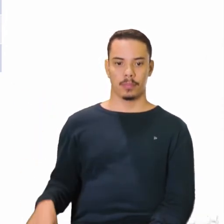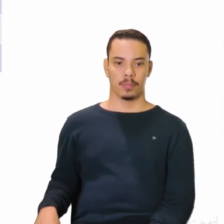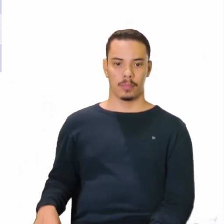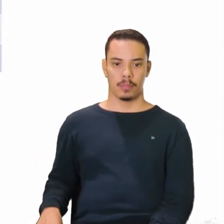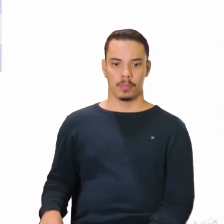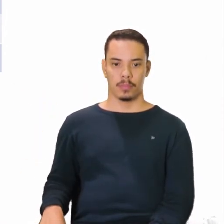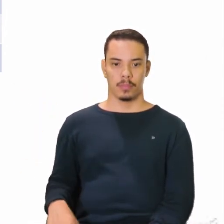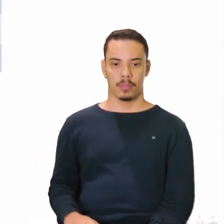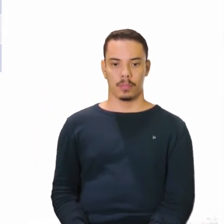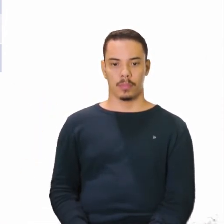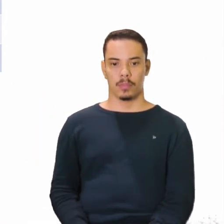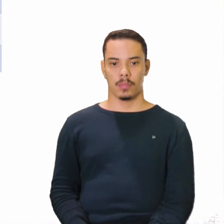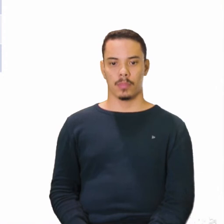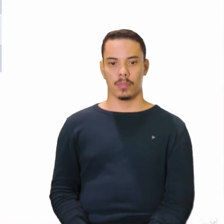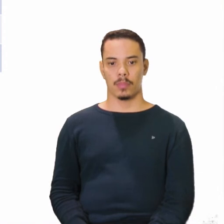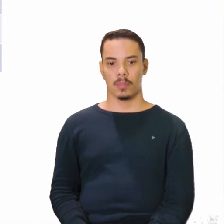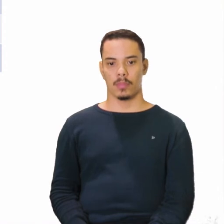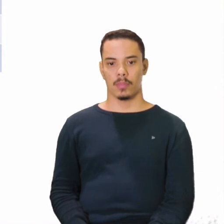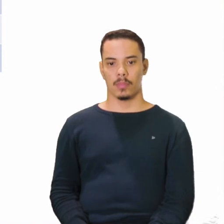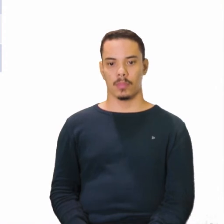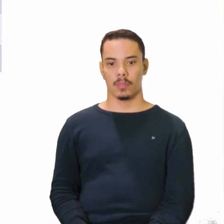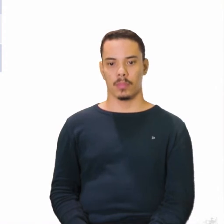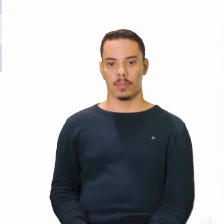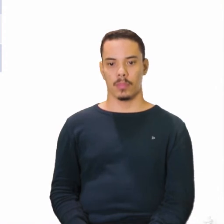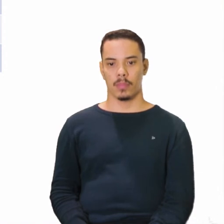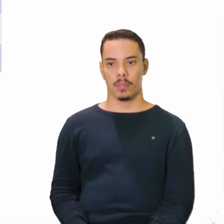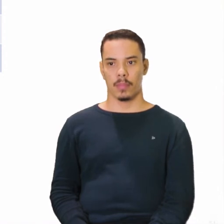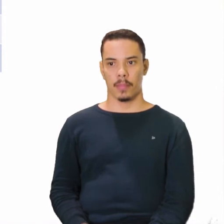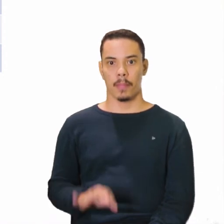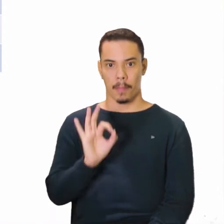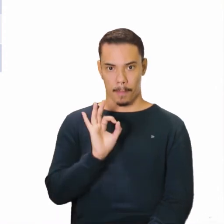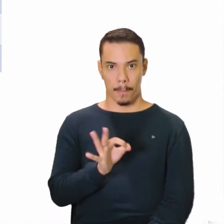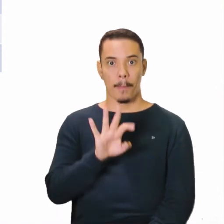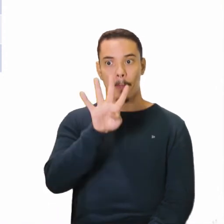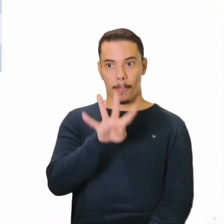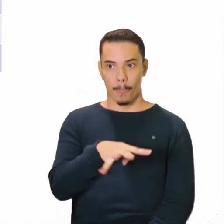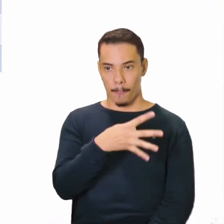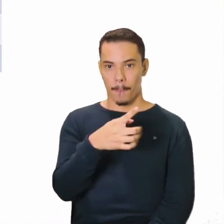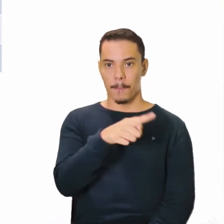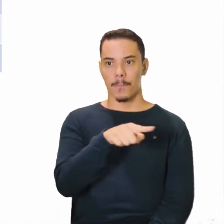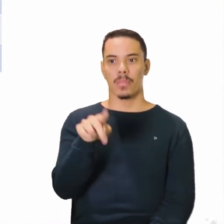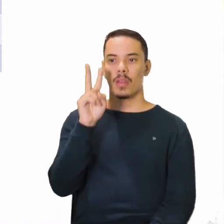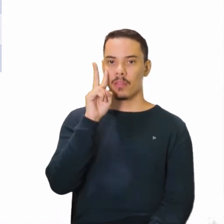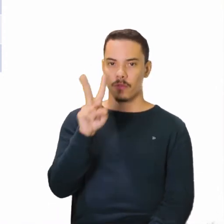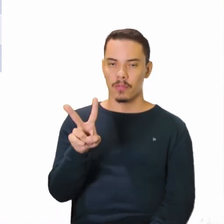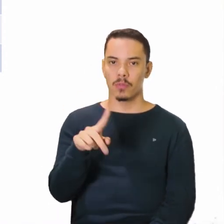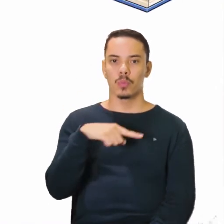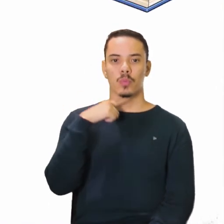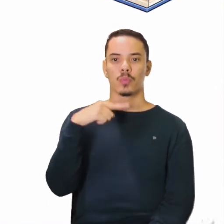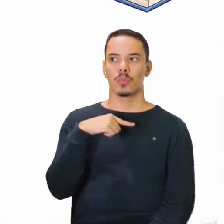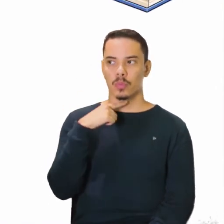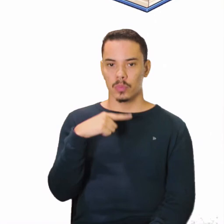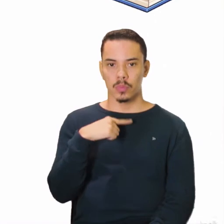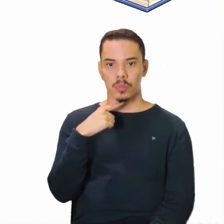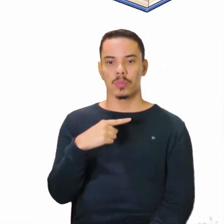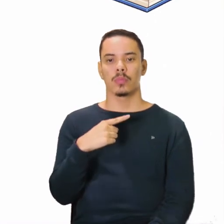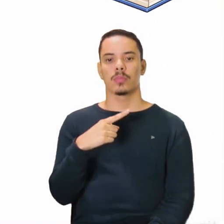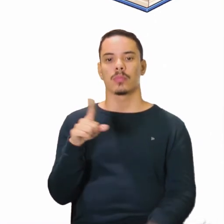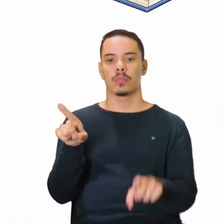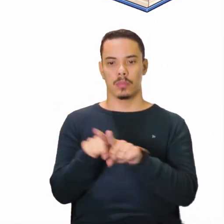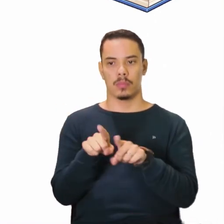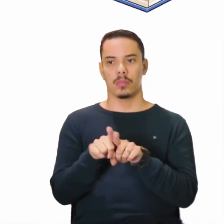Seu, suas, deles, delas. Ok, a carteira aí para você, né? Teve dúvida na produção,